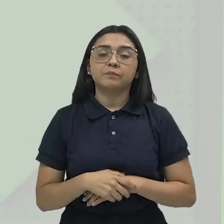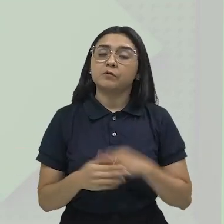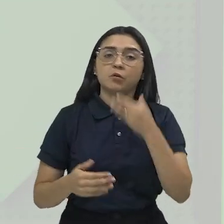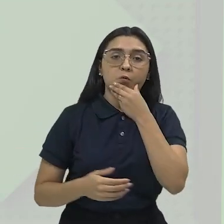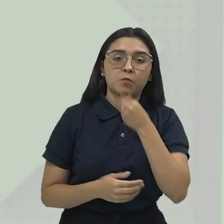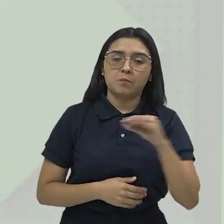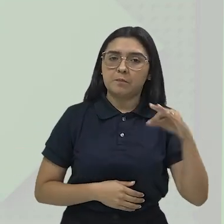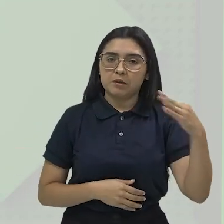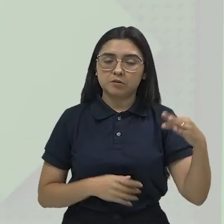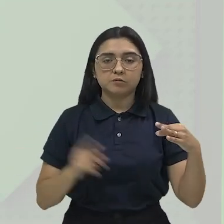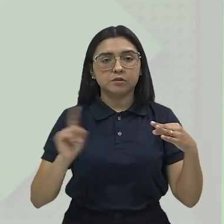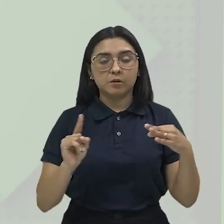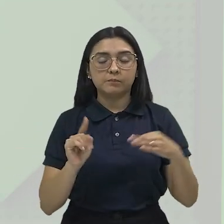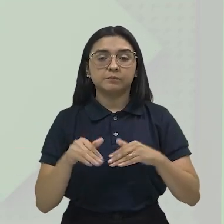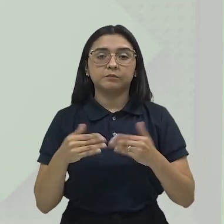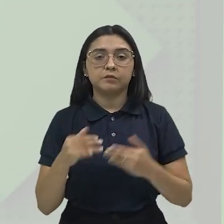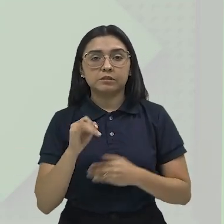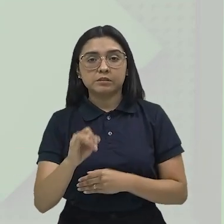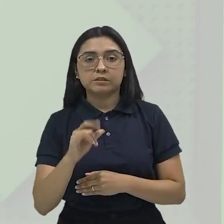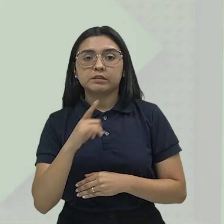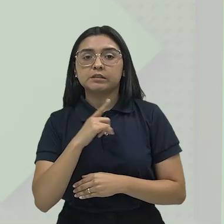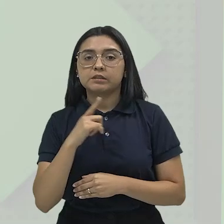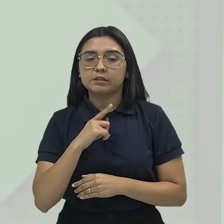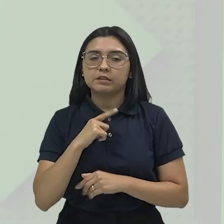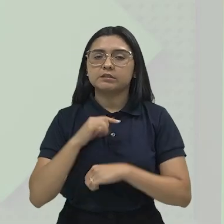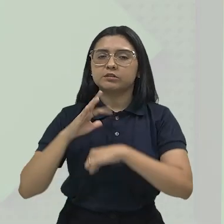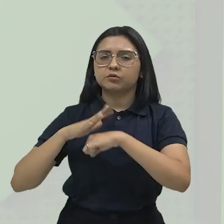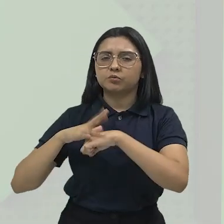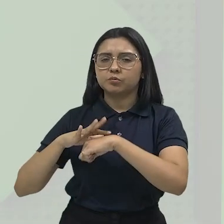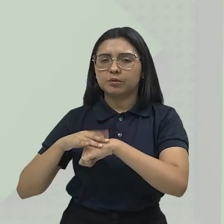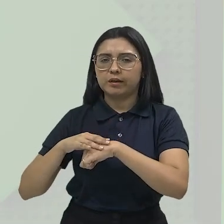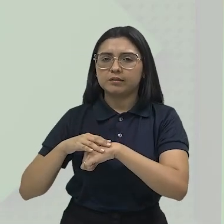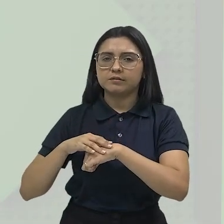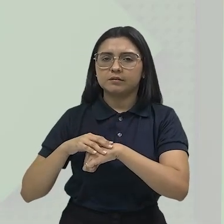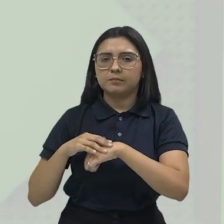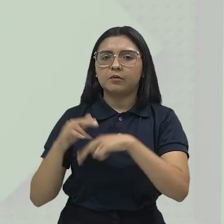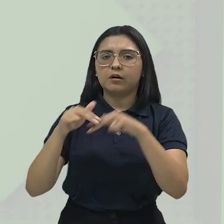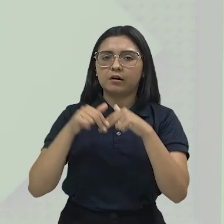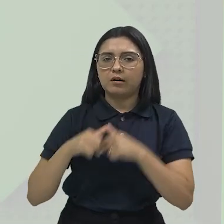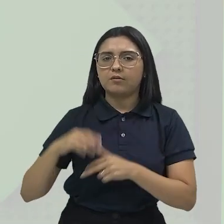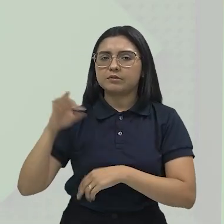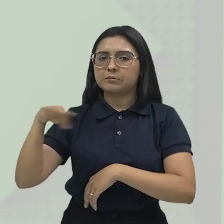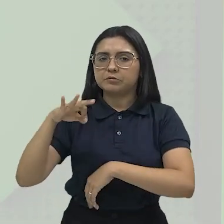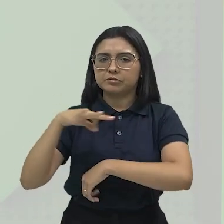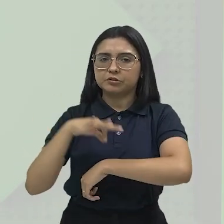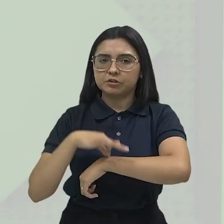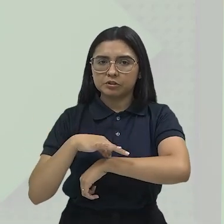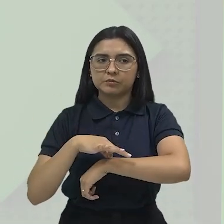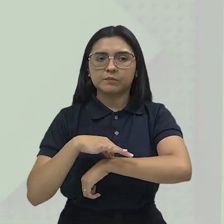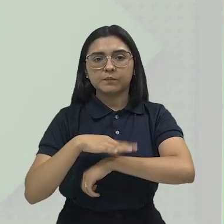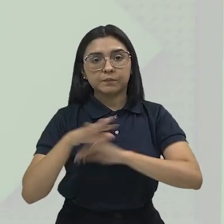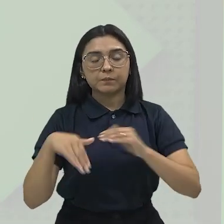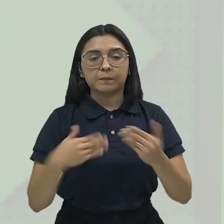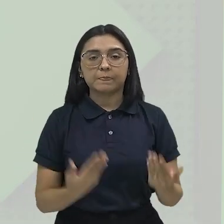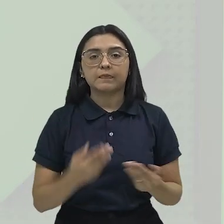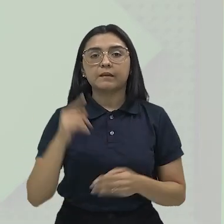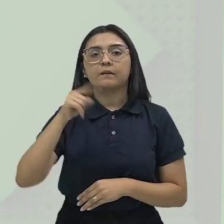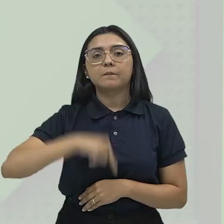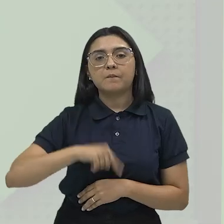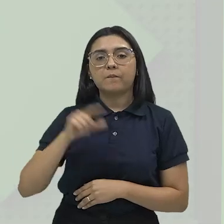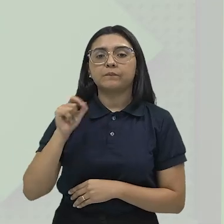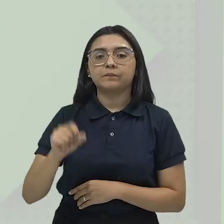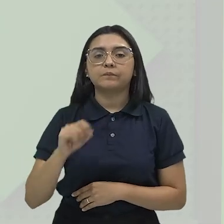essas doenças, onde a gente tem um mosquito envolvido, né? Normalmente nós temos aí